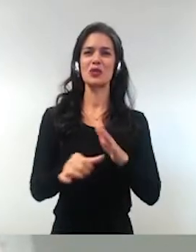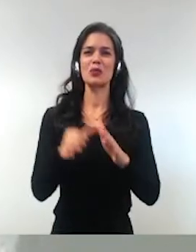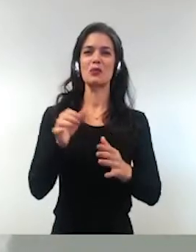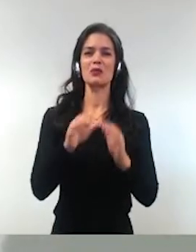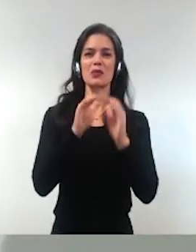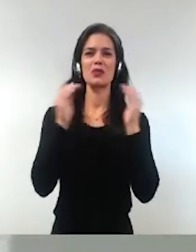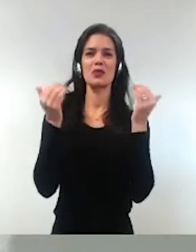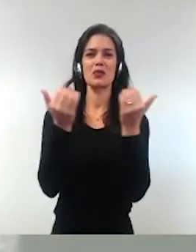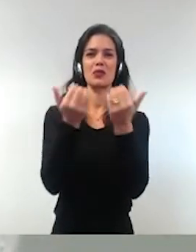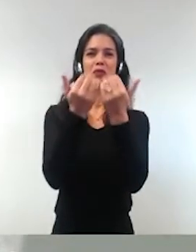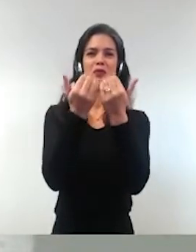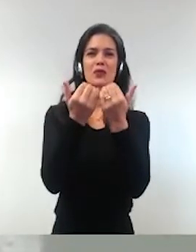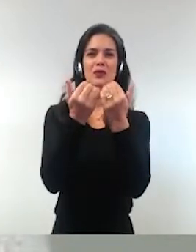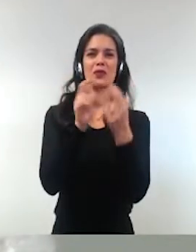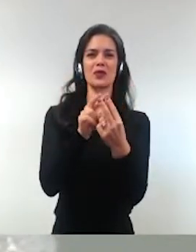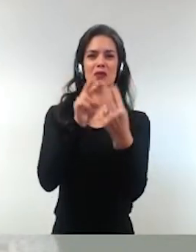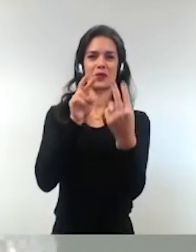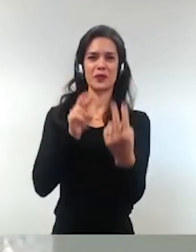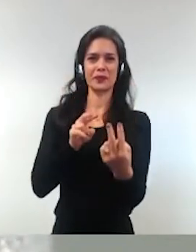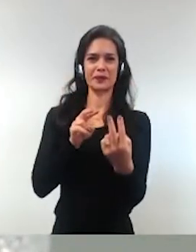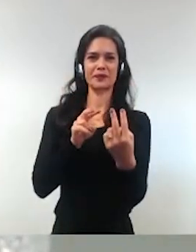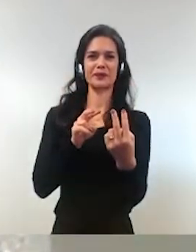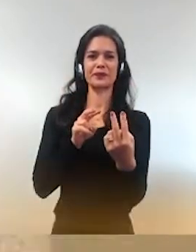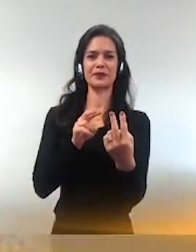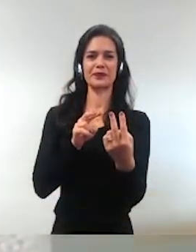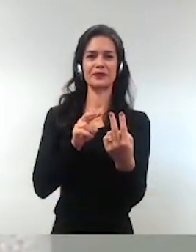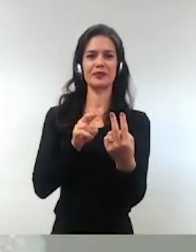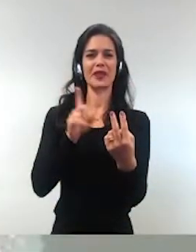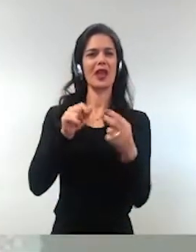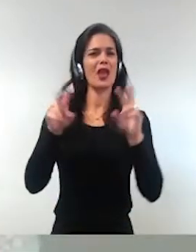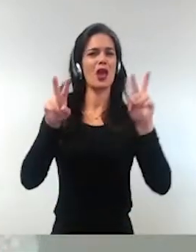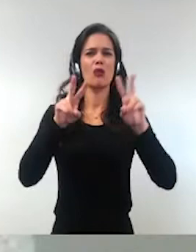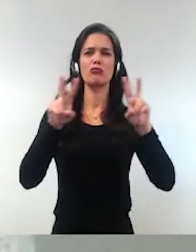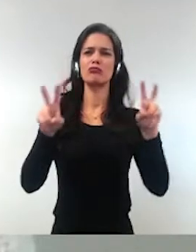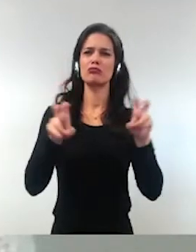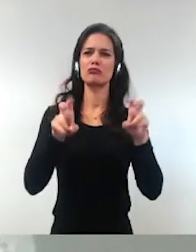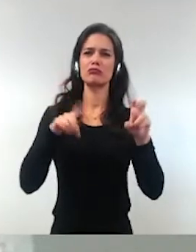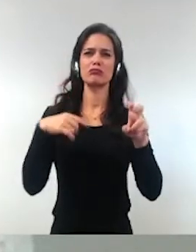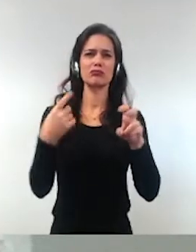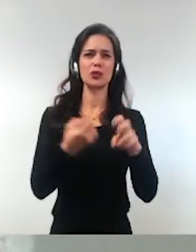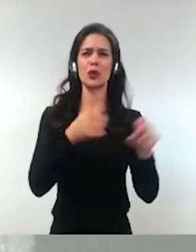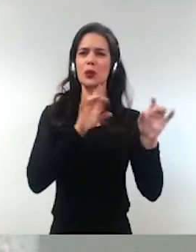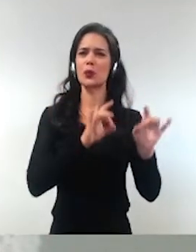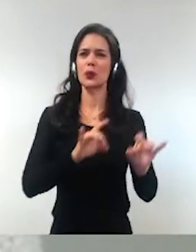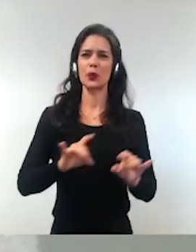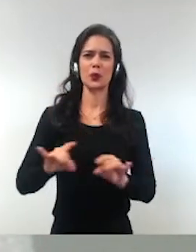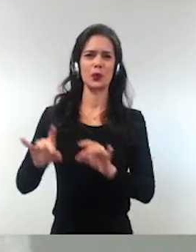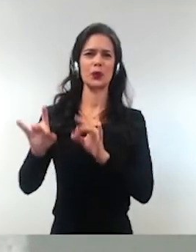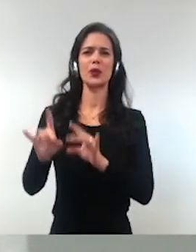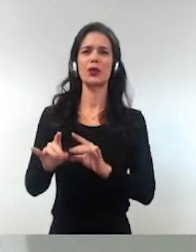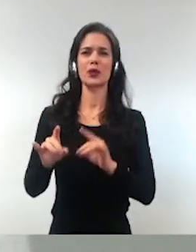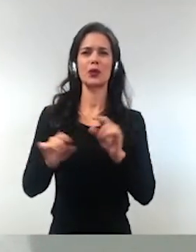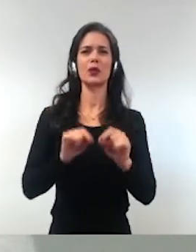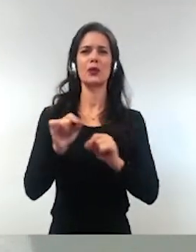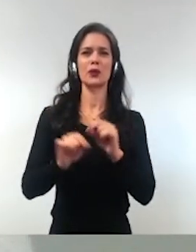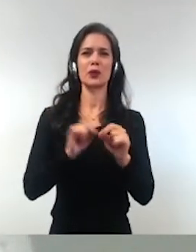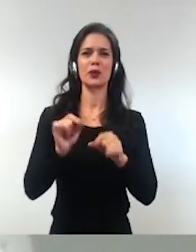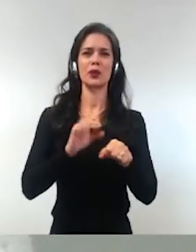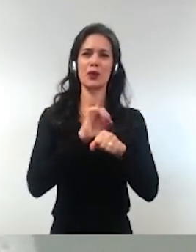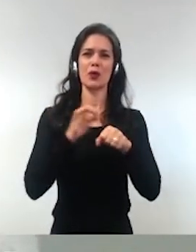primeiro congresso digital que versa sobre um tema que está no nosso cotidiano, que é justamente a questão